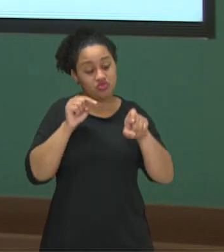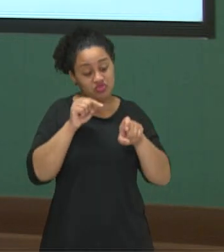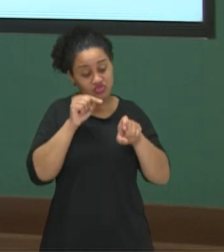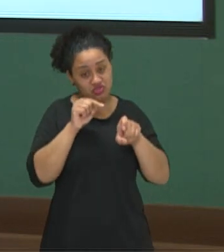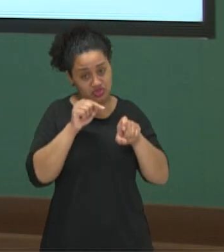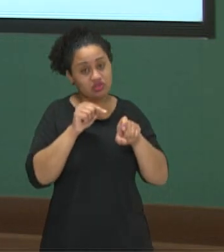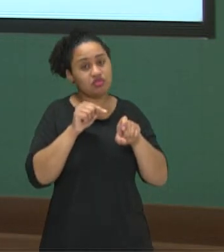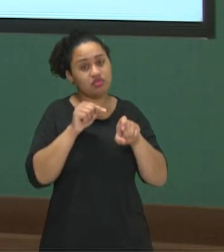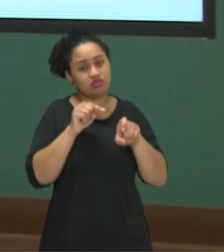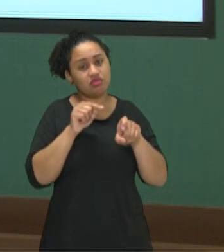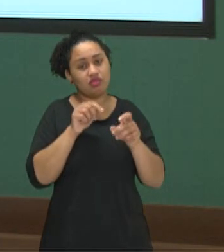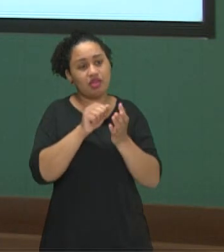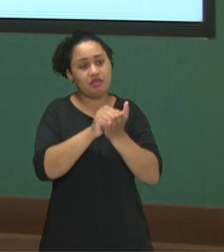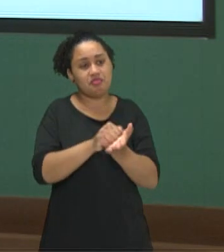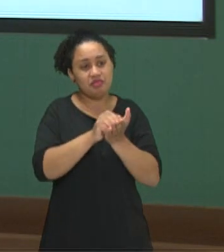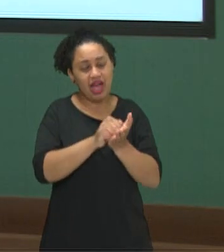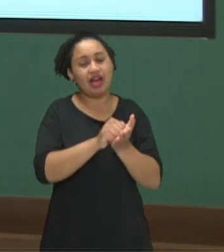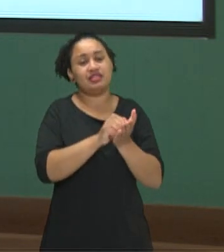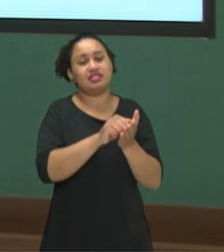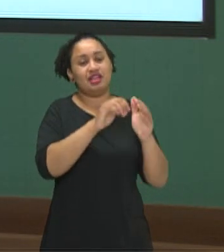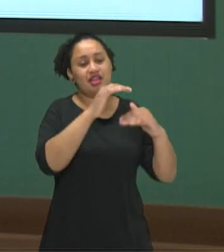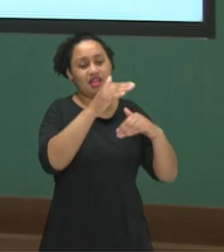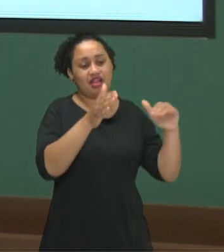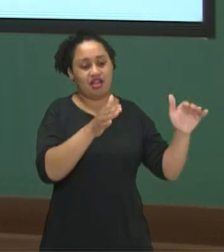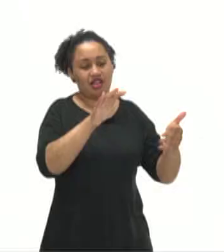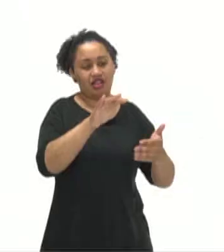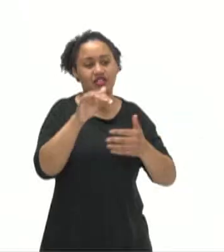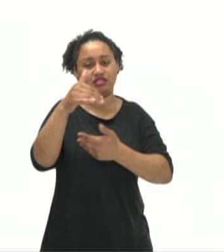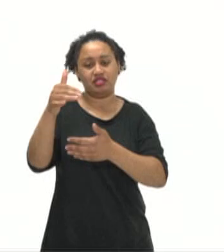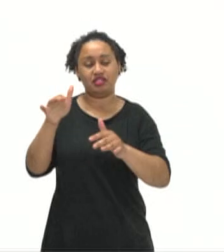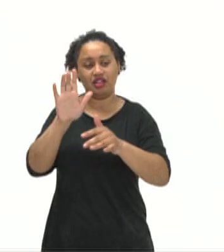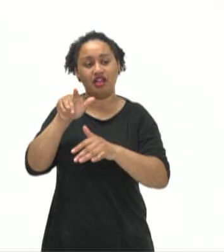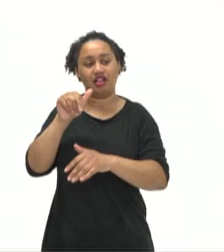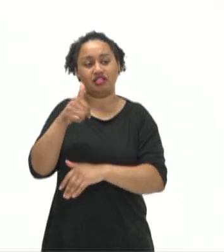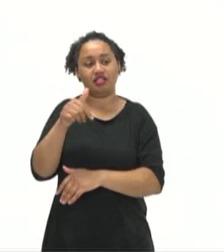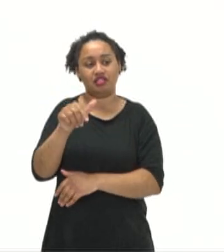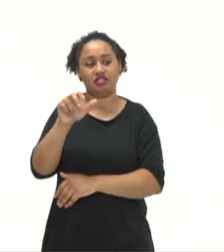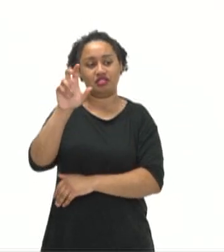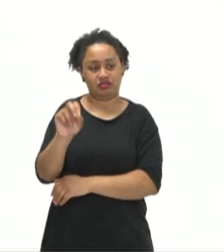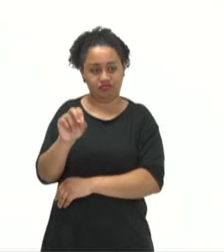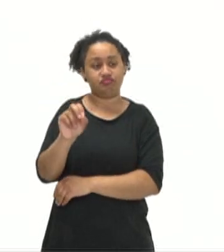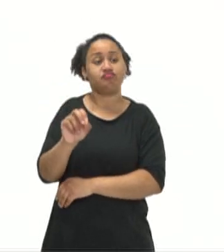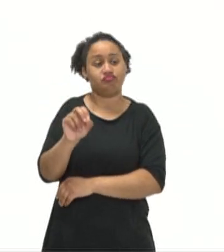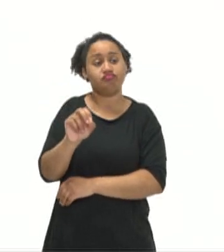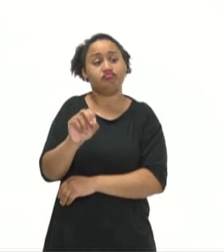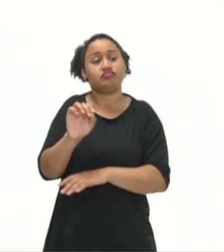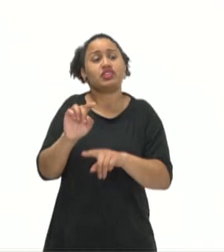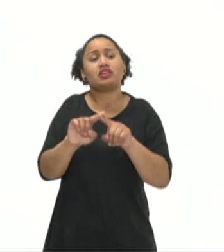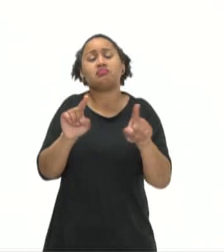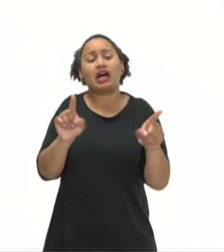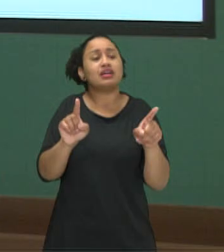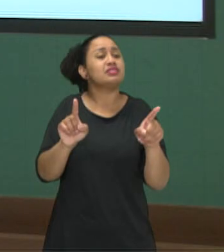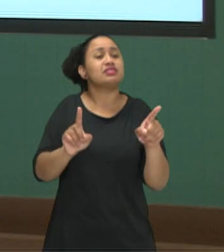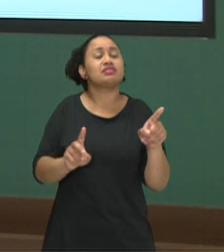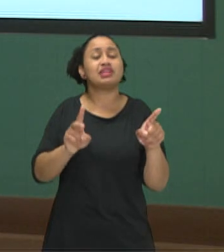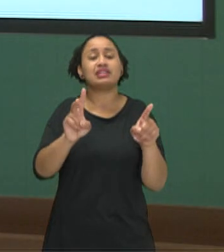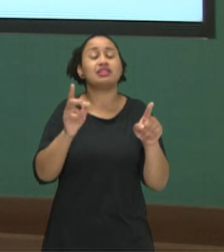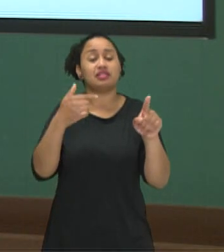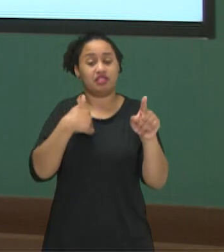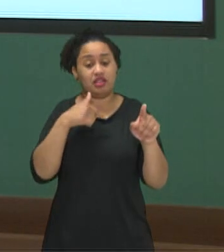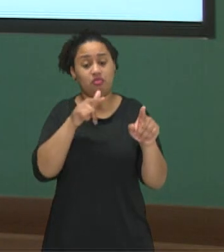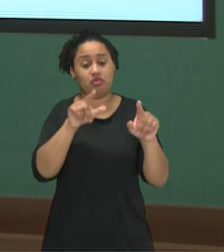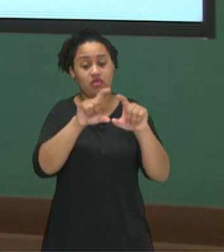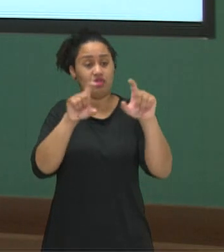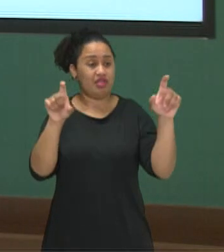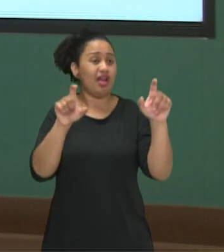ou seja, a massa de cada caixa é 150 gramas, tá? Mas nem sempre as